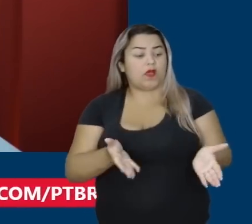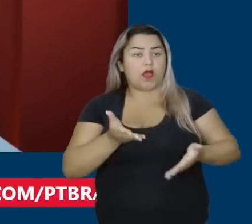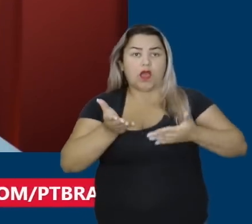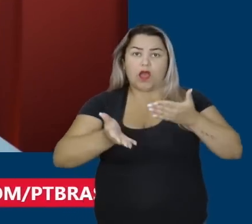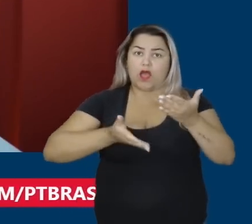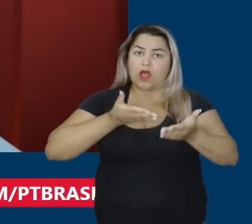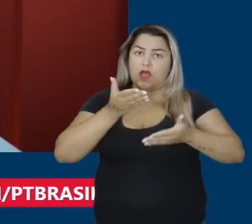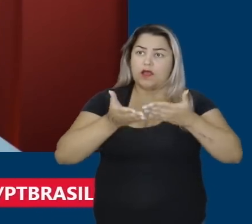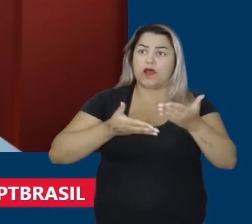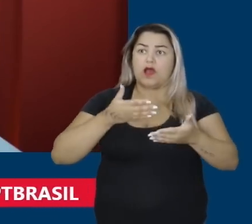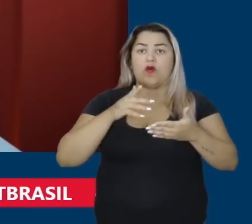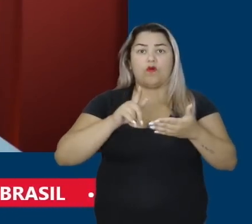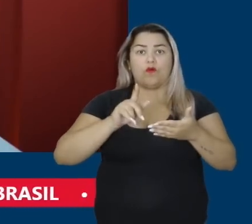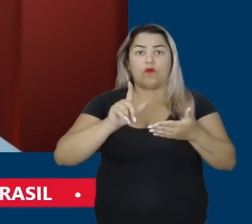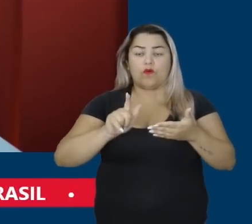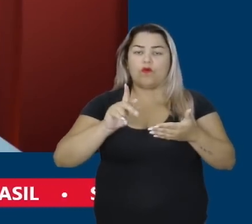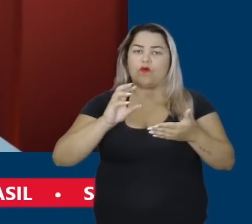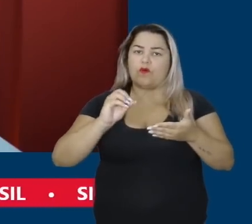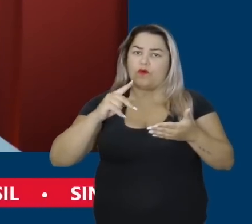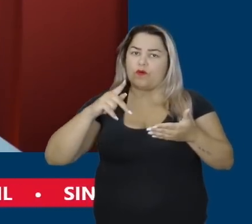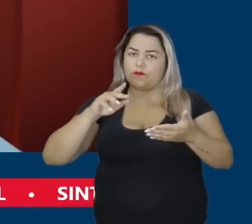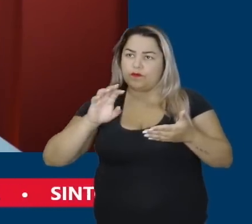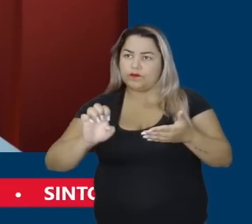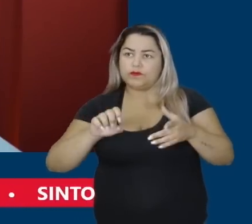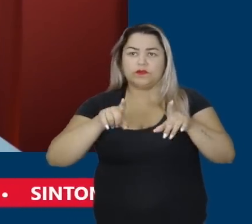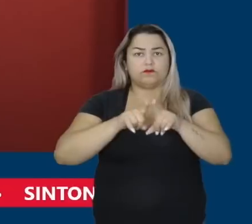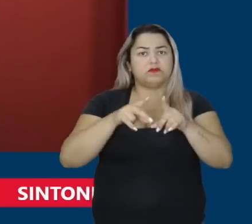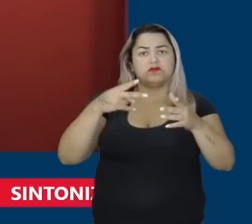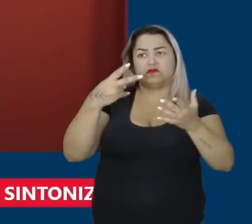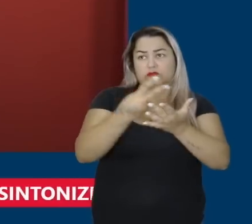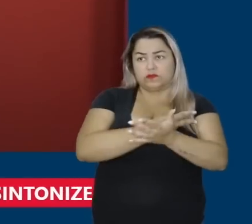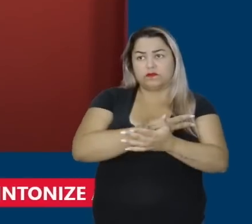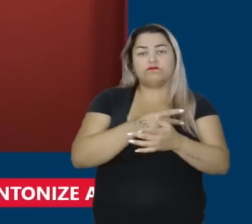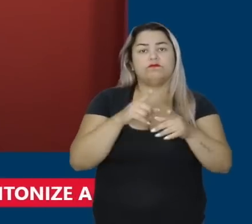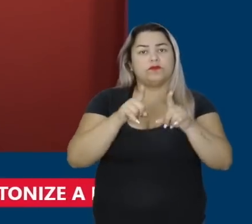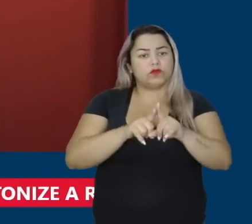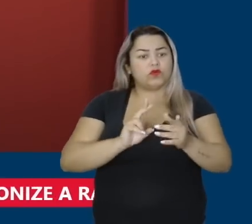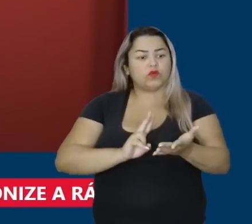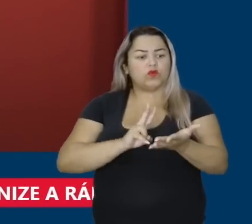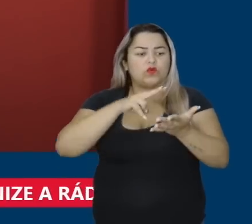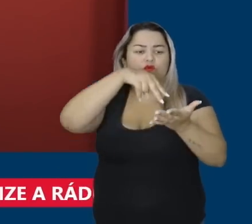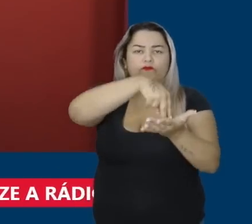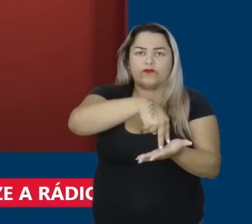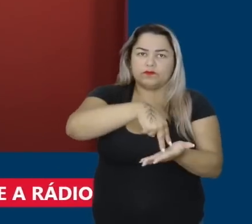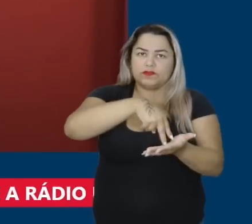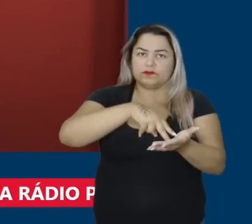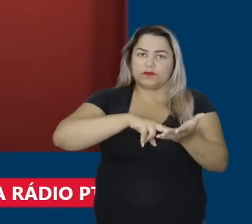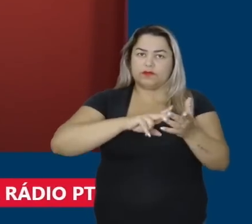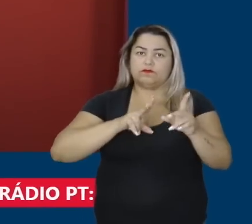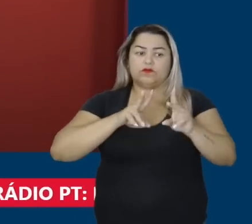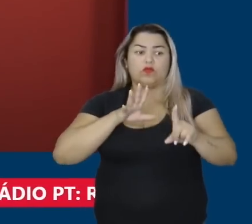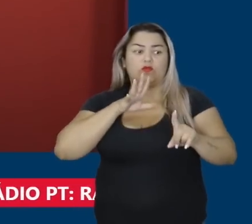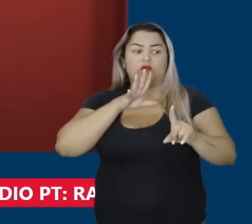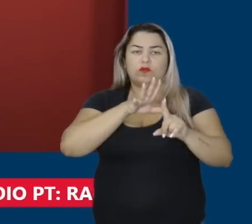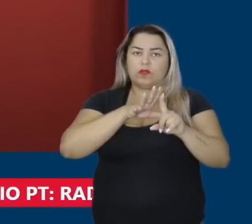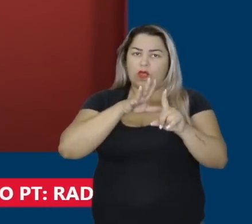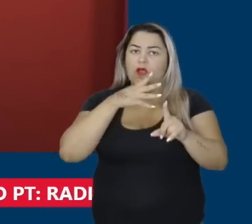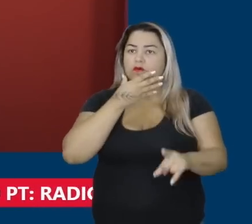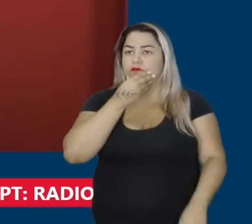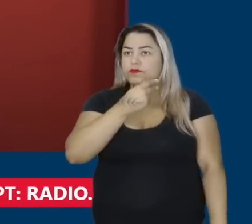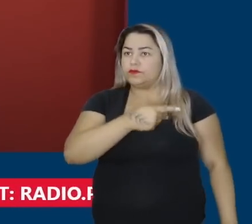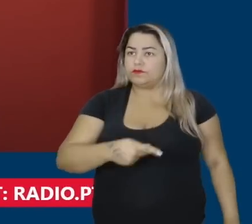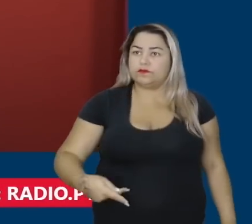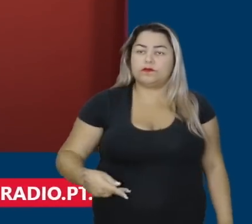ao golpe de 2016 e as suas nefastas consequências. Foi firme e combativo contra a perseguição ao presidente Lula e